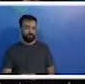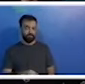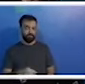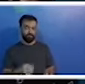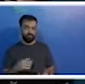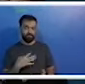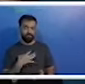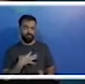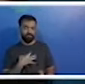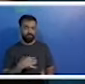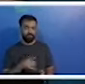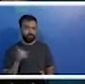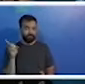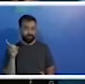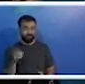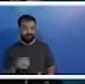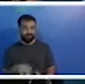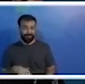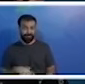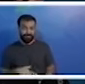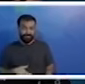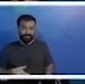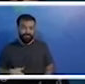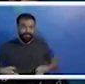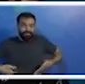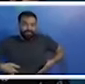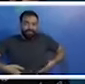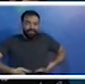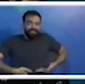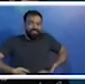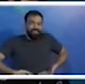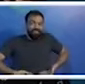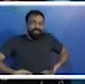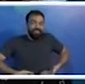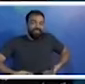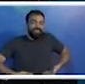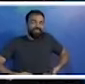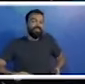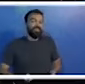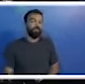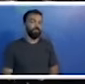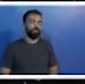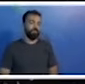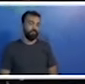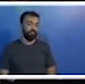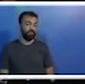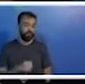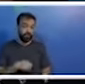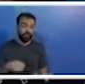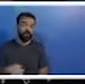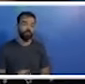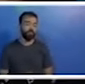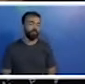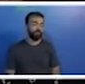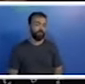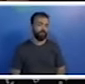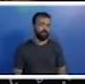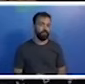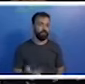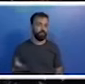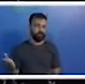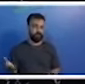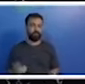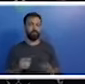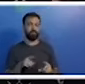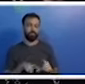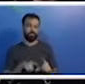sentimentos Qual é a expressão um homem quem aí Tá com fome e vamos escrever essa palavra vamos chamar